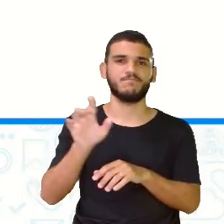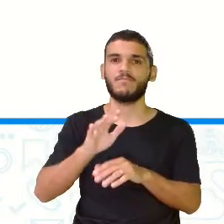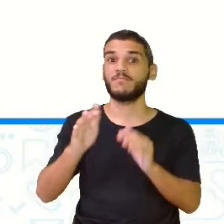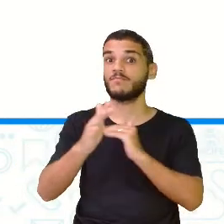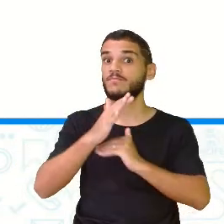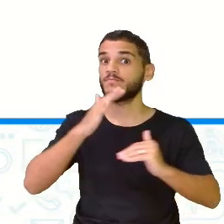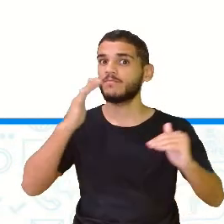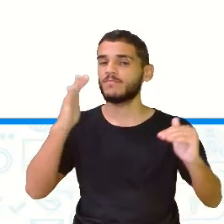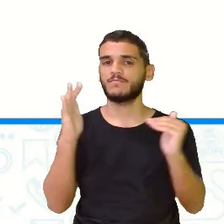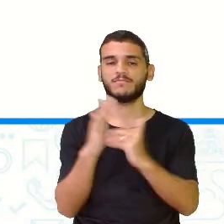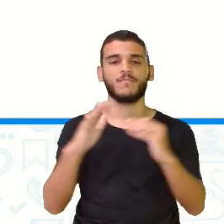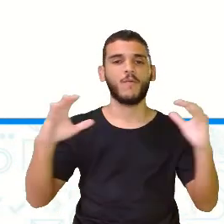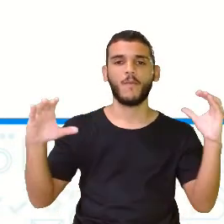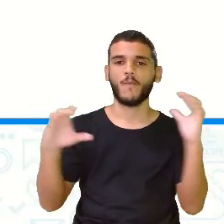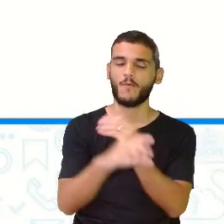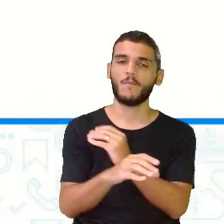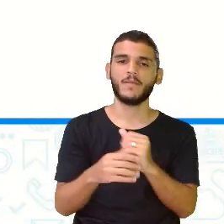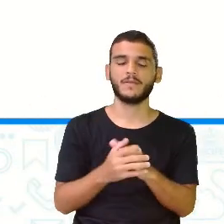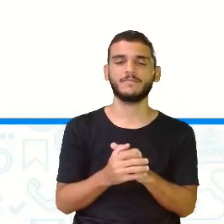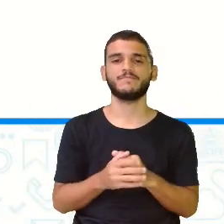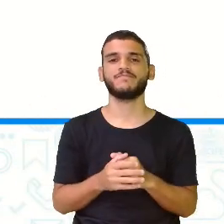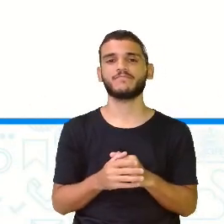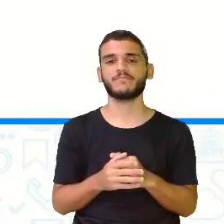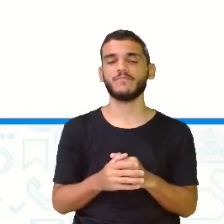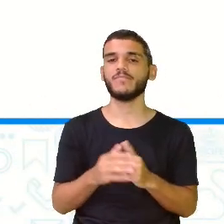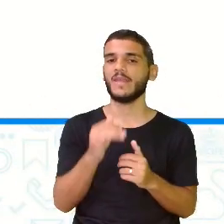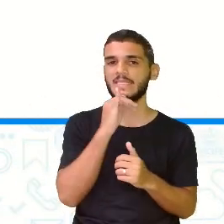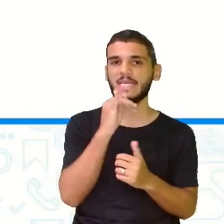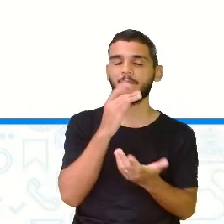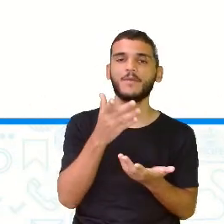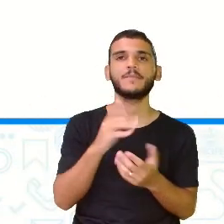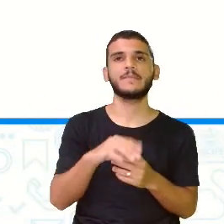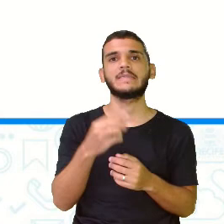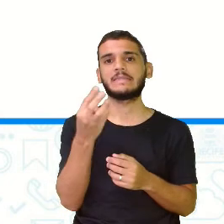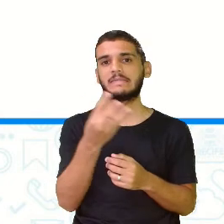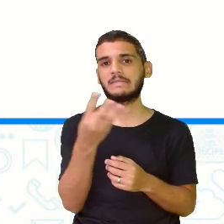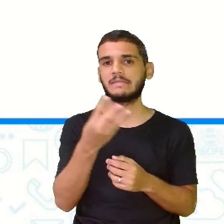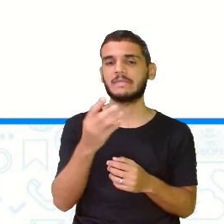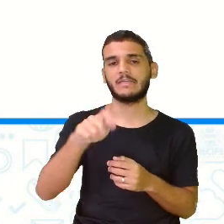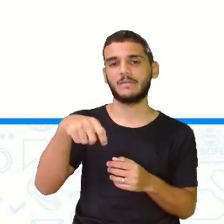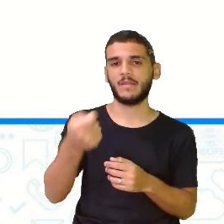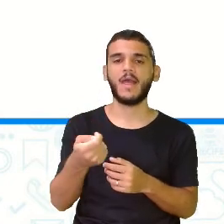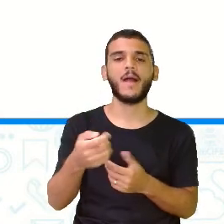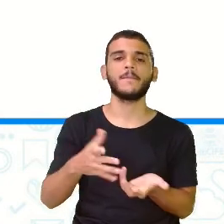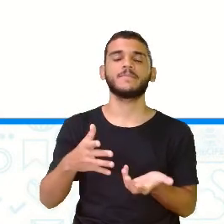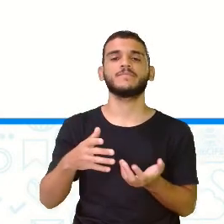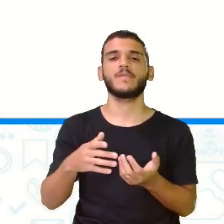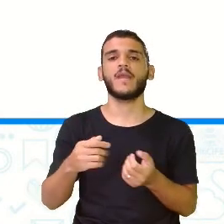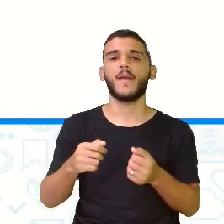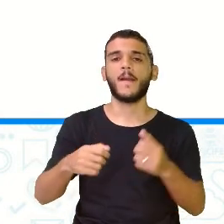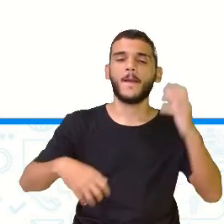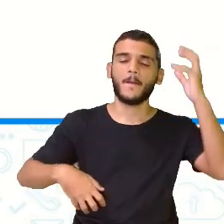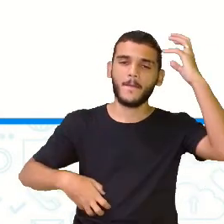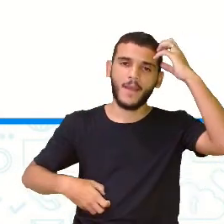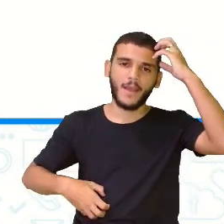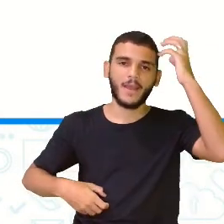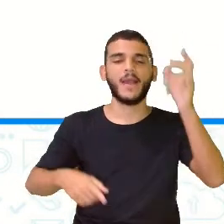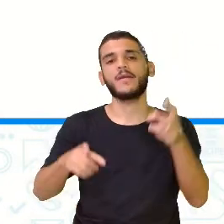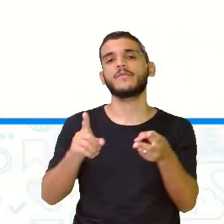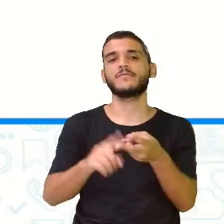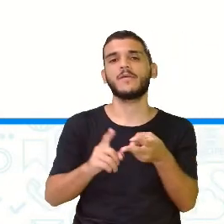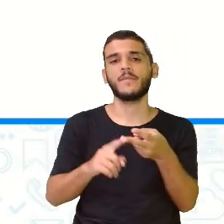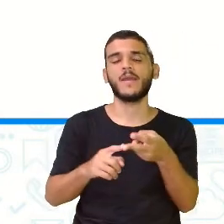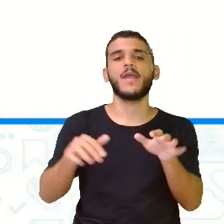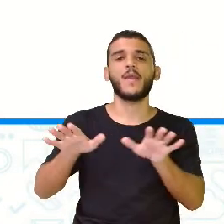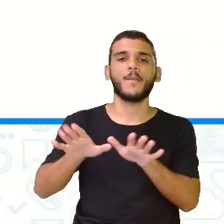pensar nessas 3 palavrinhas aí, olha, macaco, morcego e minhoca, todas elas começam com a letra M. Mas se eu